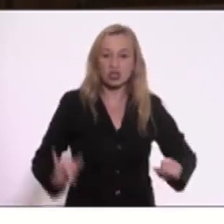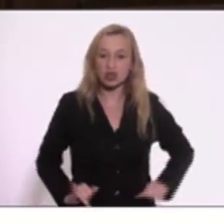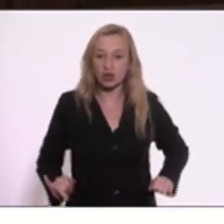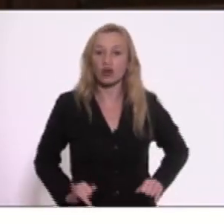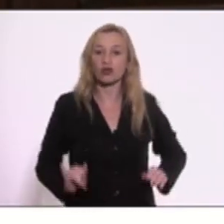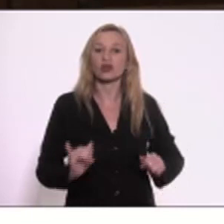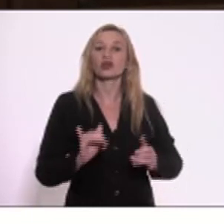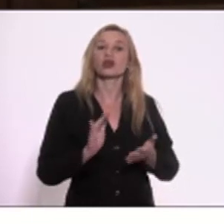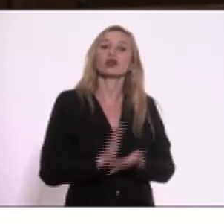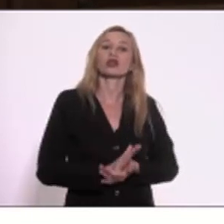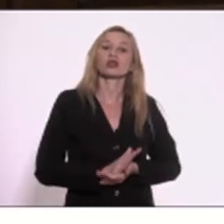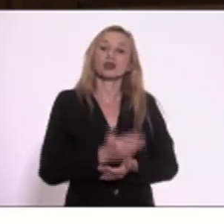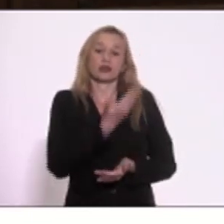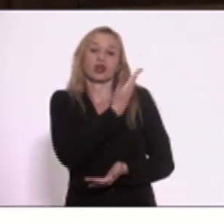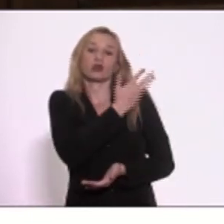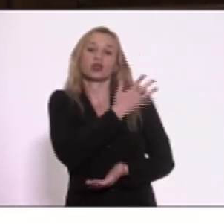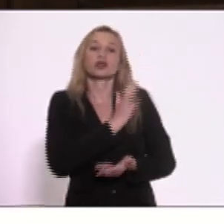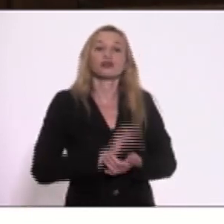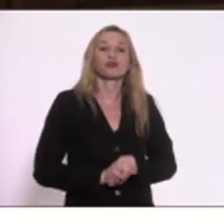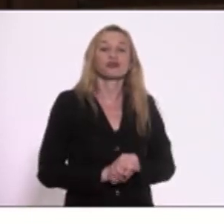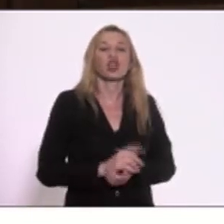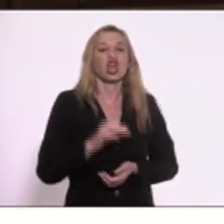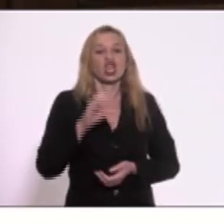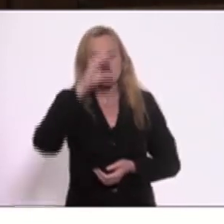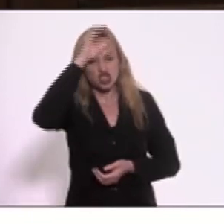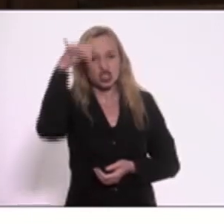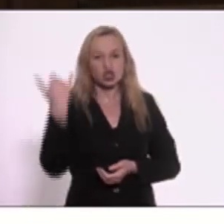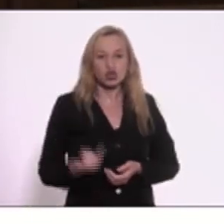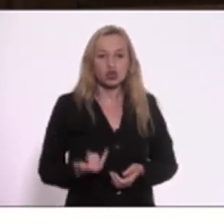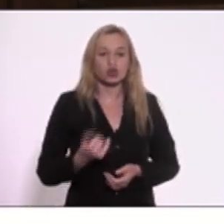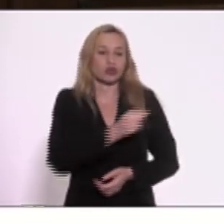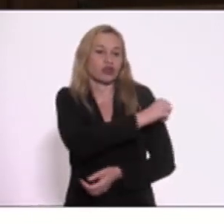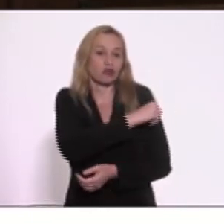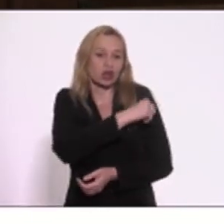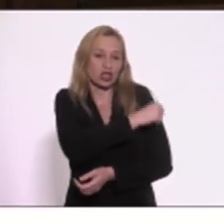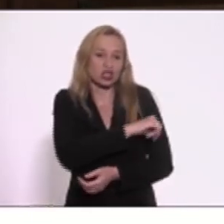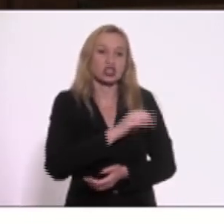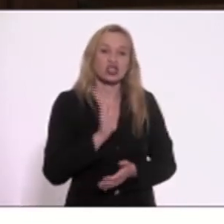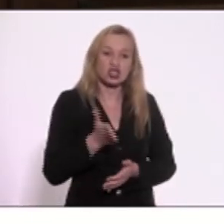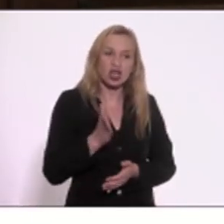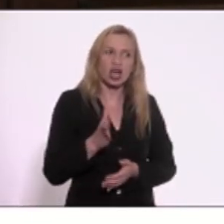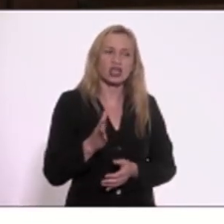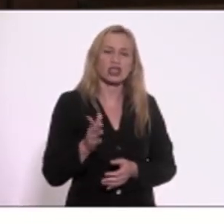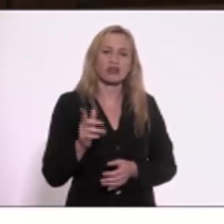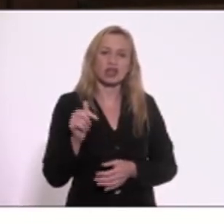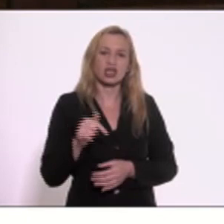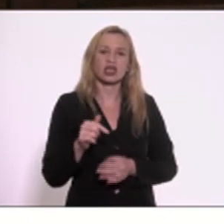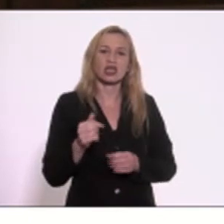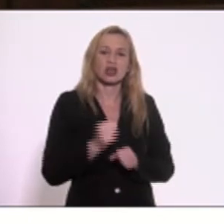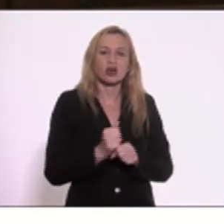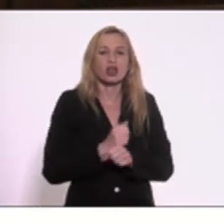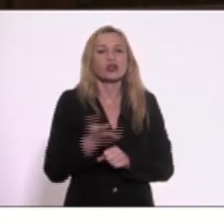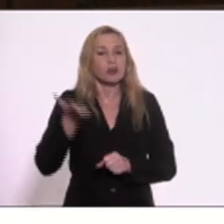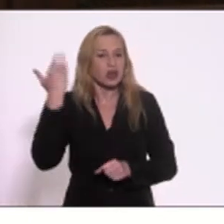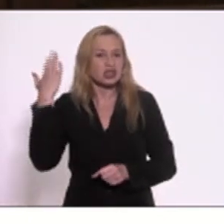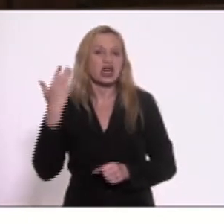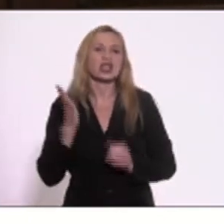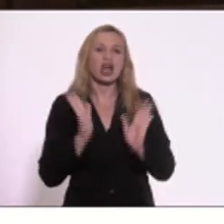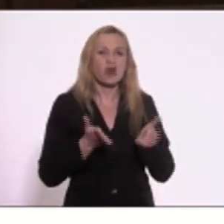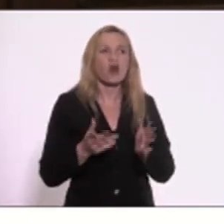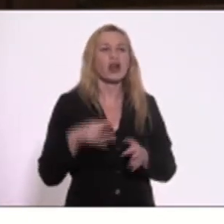muitas vezes esse duplo preconceito. Então, Tia Ju, enfermeira Rejane, que já estavam aqui na legislatura passada, agora